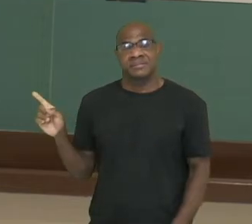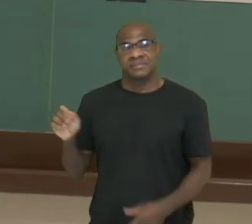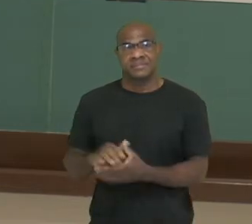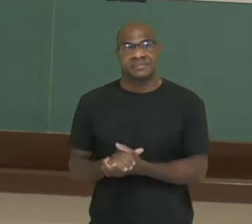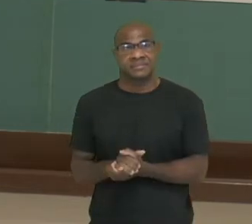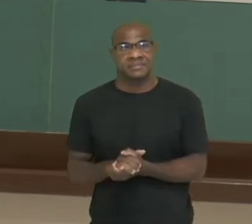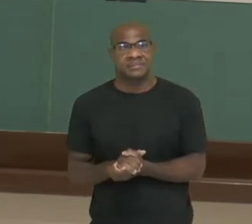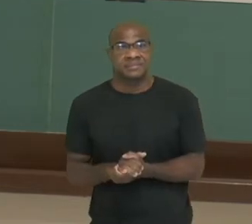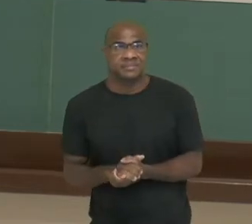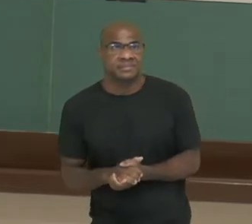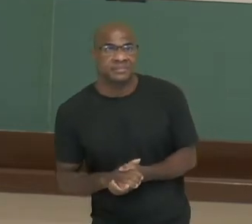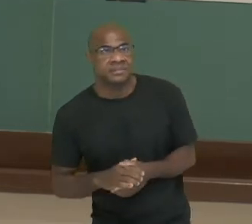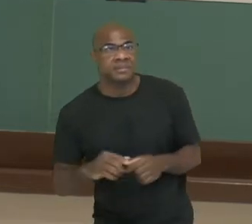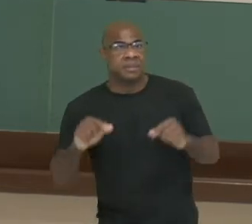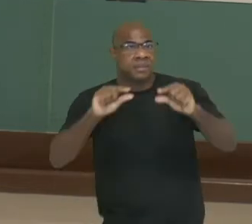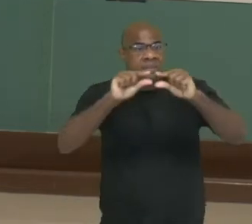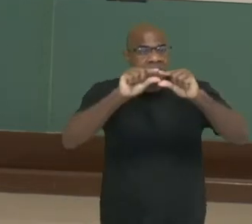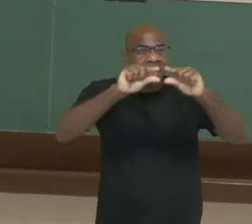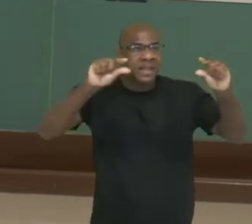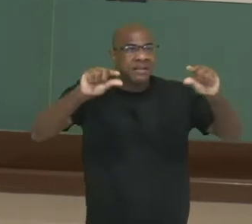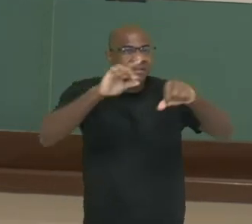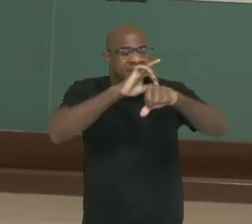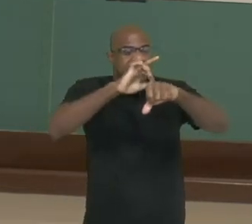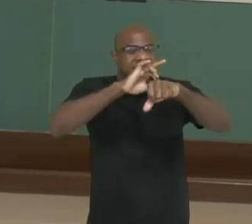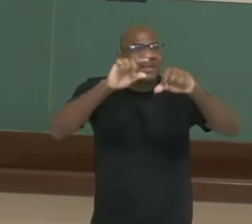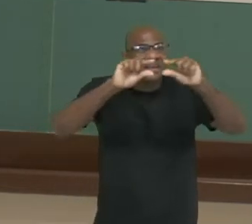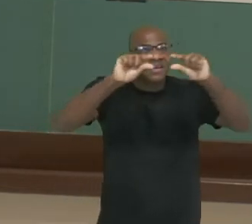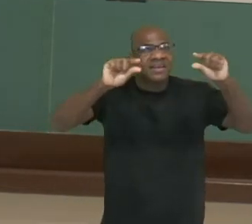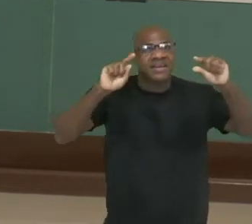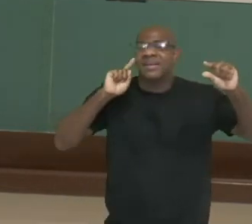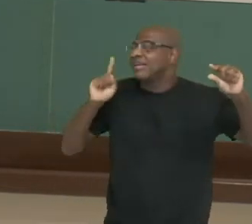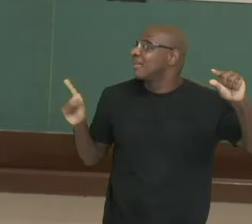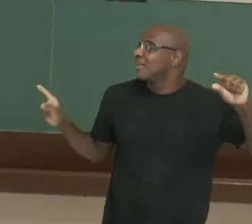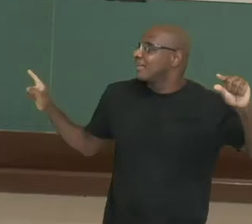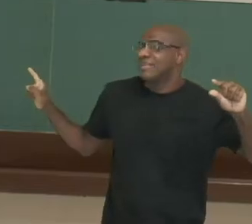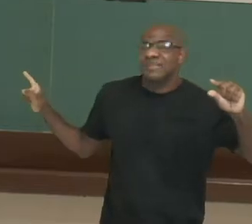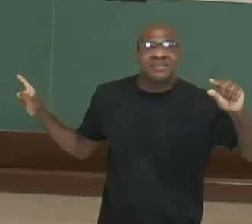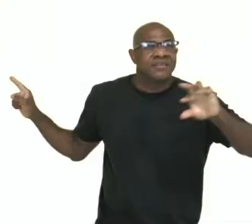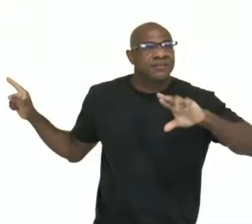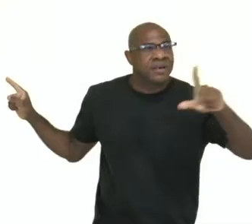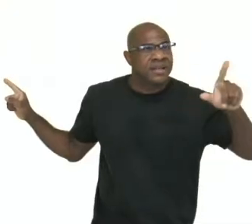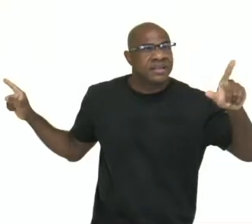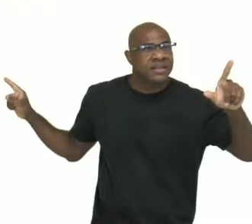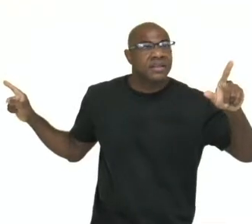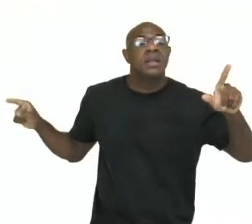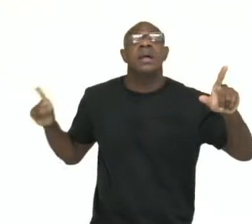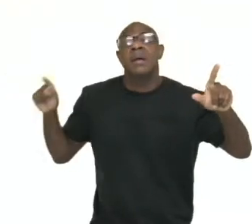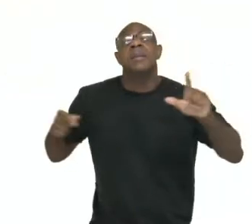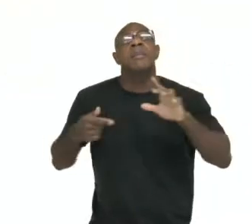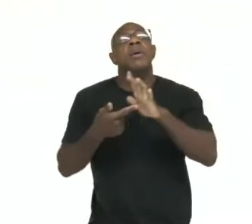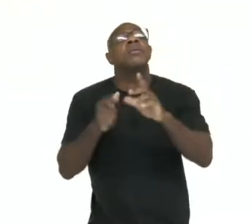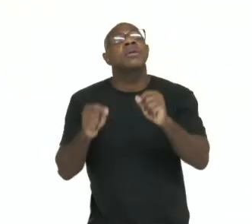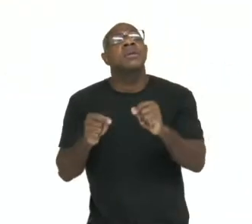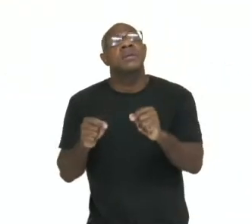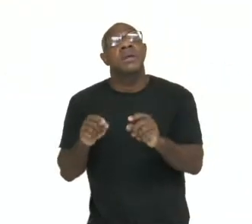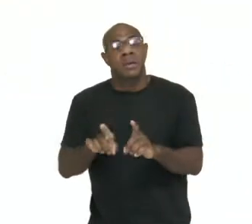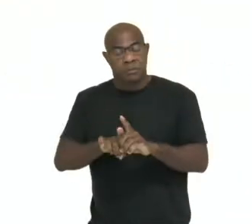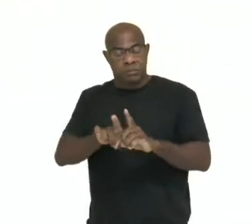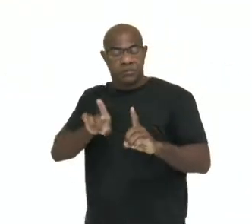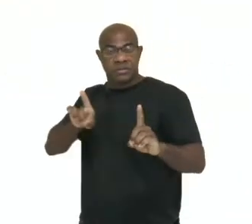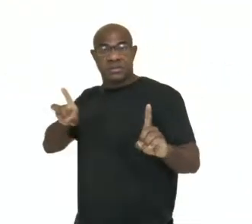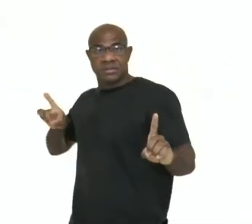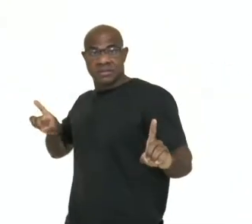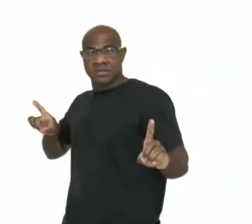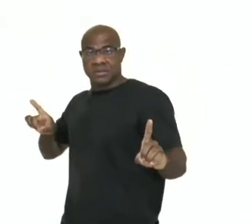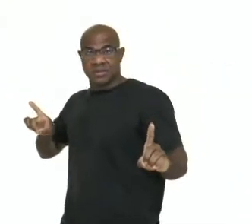não sei se eu falei certo, né? Uma palavra alemã, perdão se eu não falei correto, mas traz o efeito do quê? Do